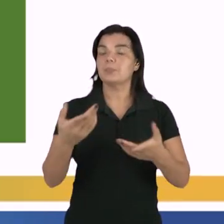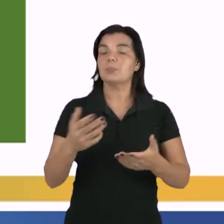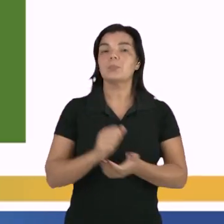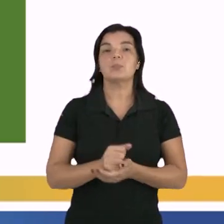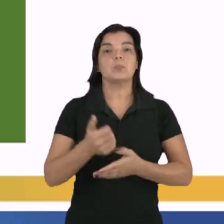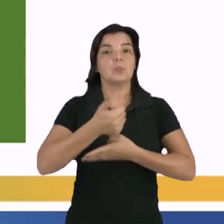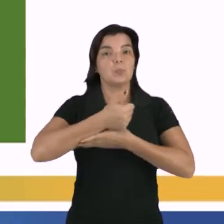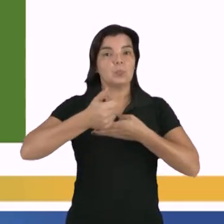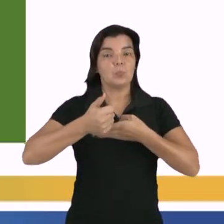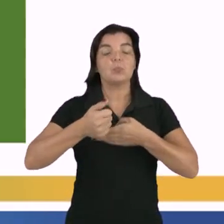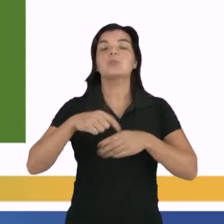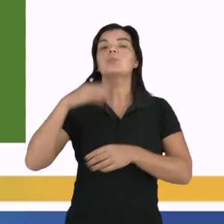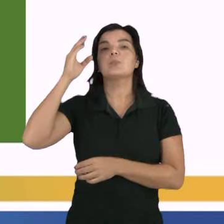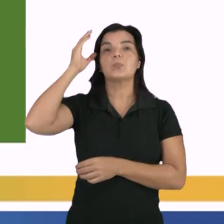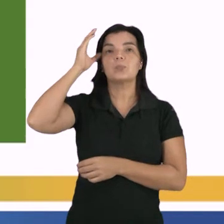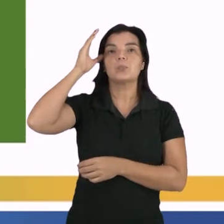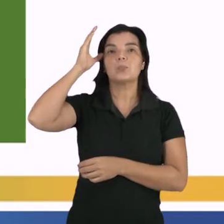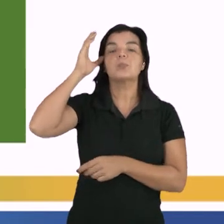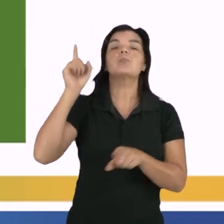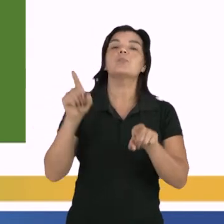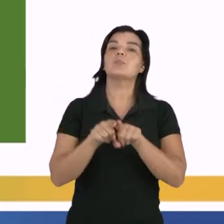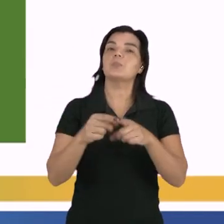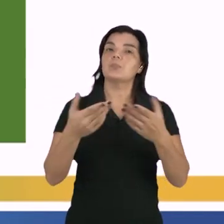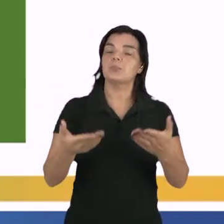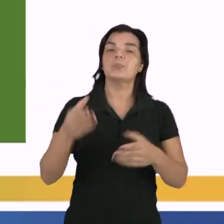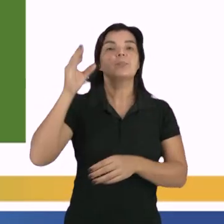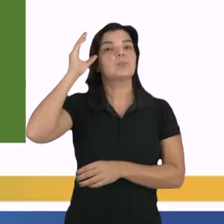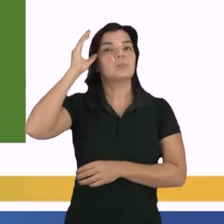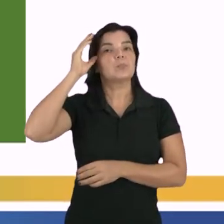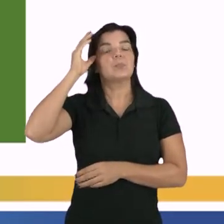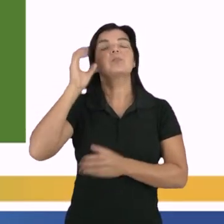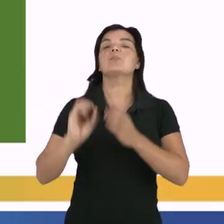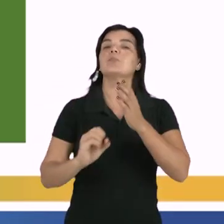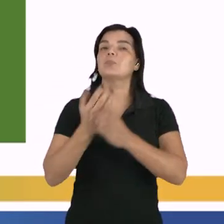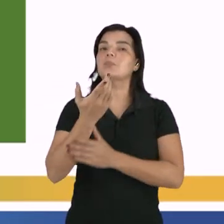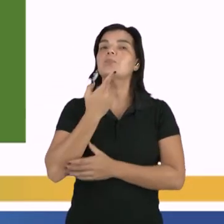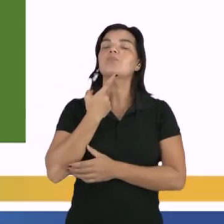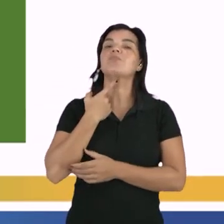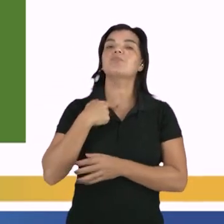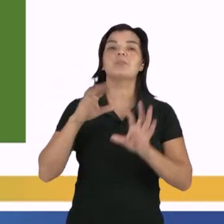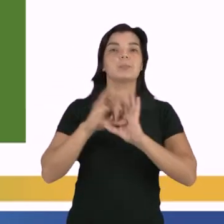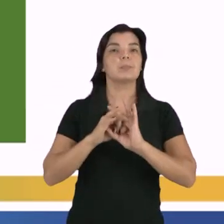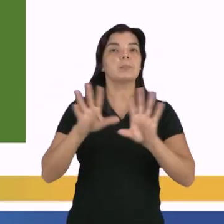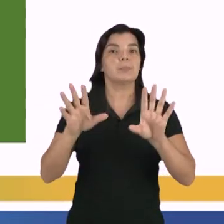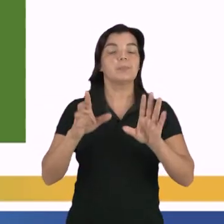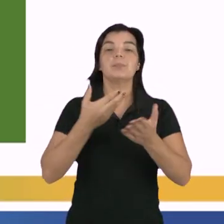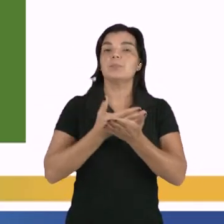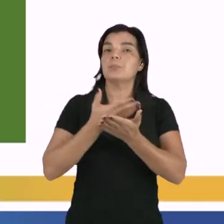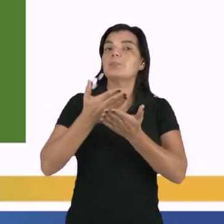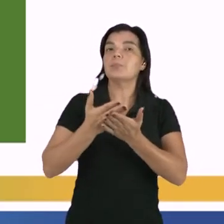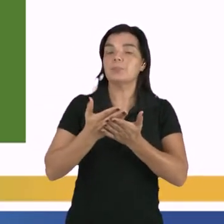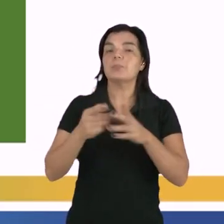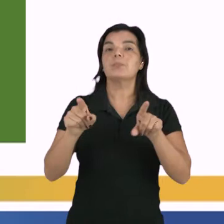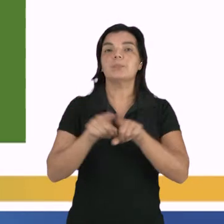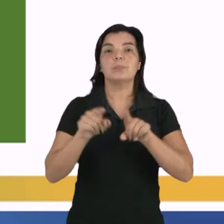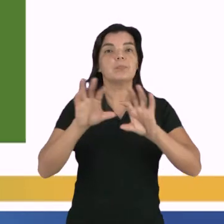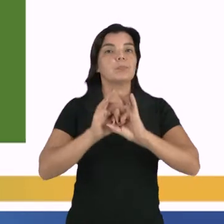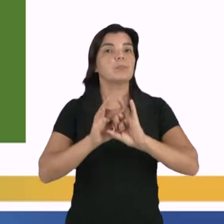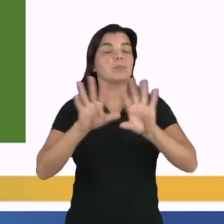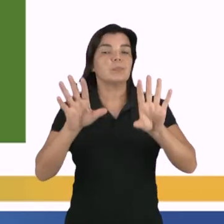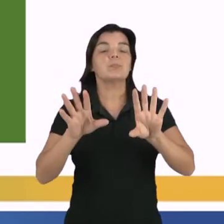O ato moral é uma ação consciente e dessa ação consciente deriva a vontade livre, que é o princípio